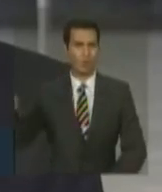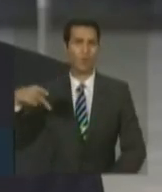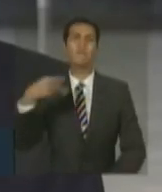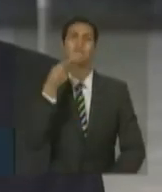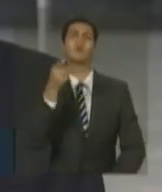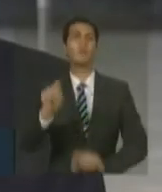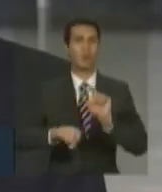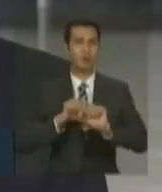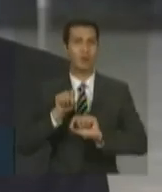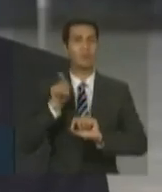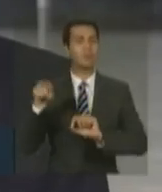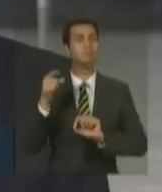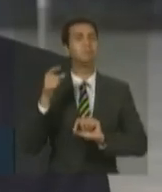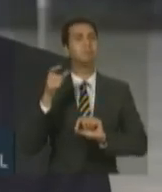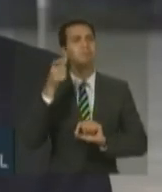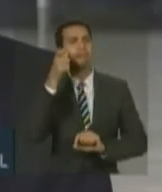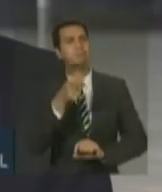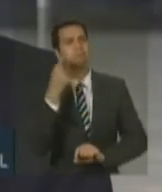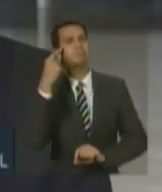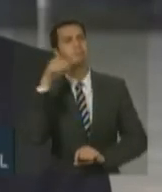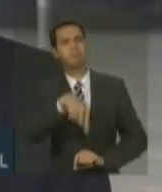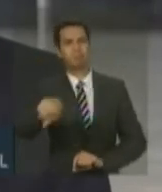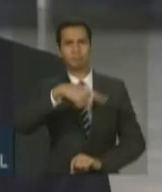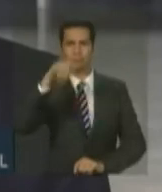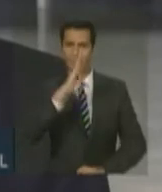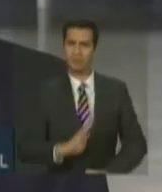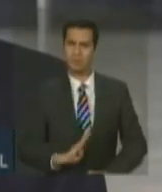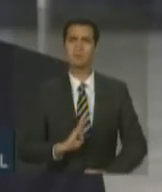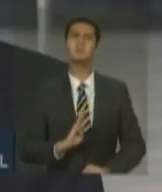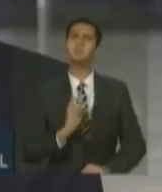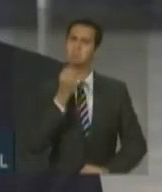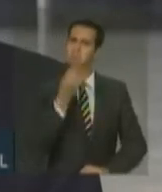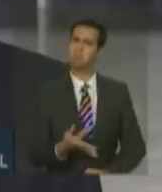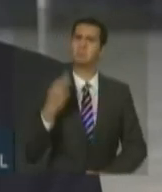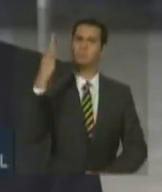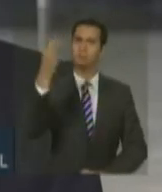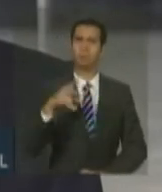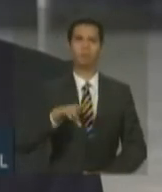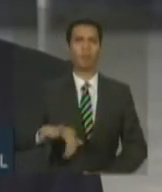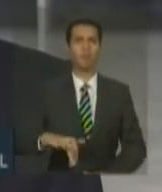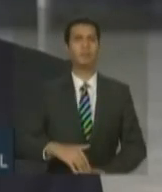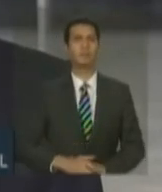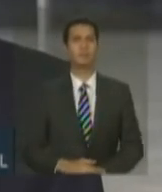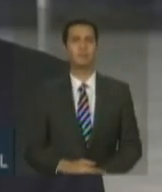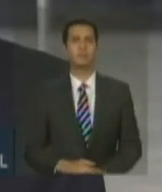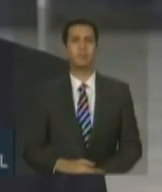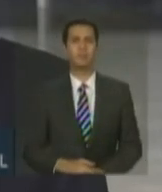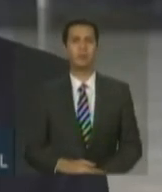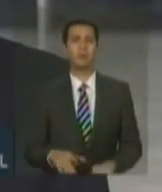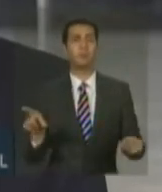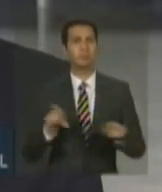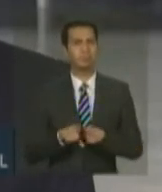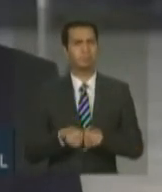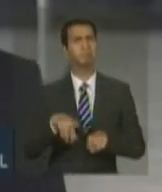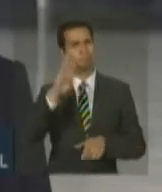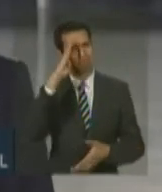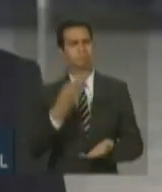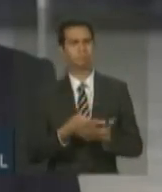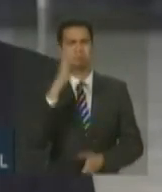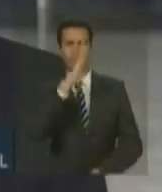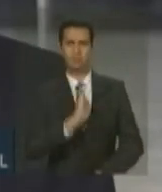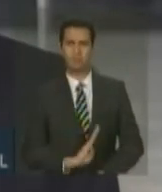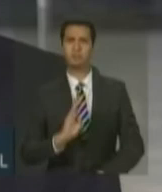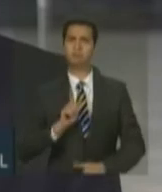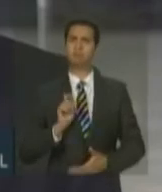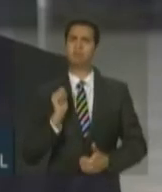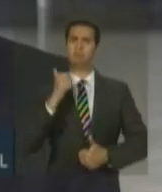em relação ao papel do Brasil no futuro da economia internacional. O posicionamento que o Brasil tem hoje